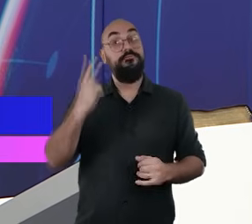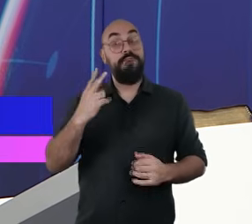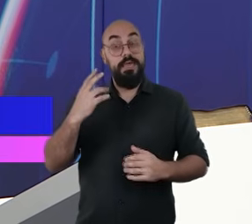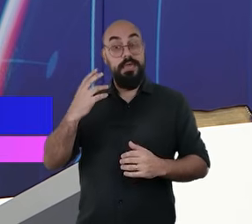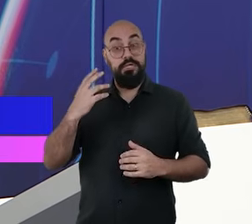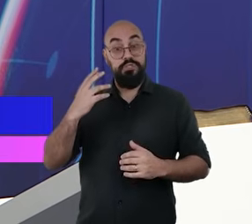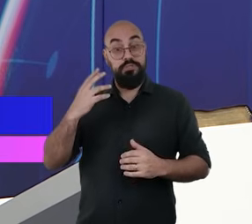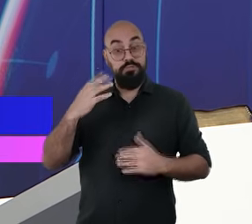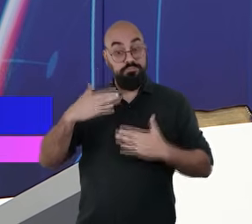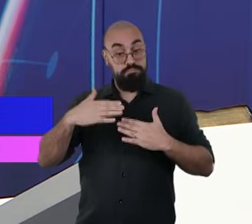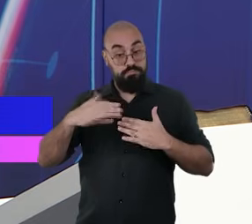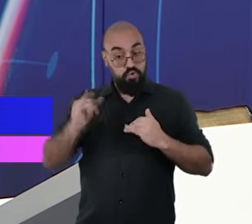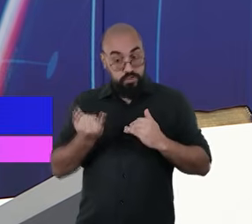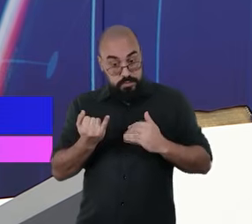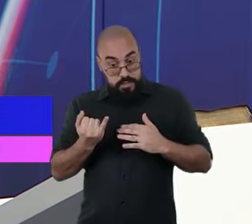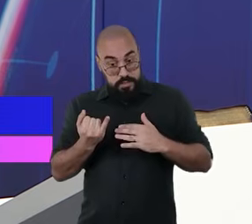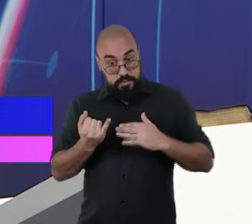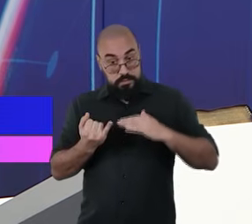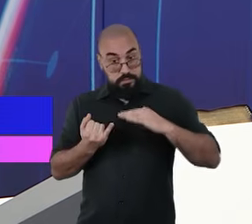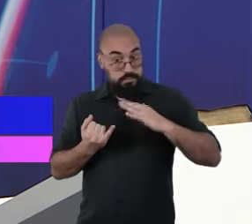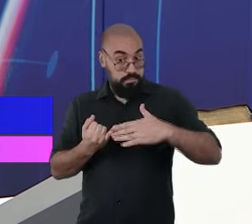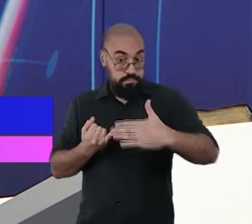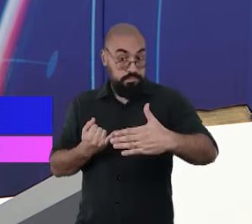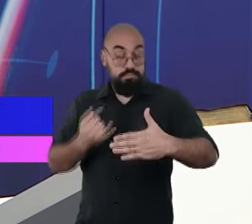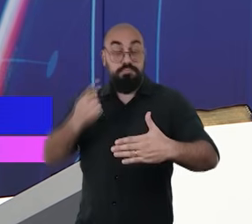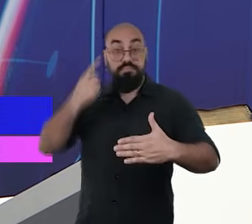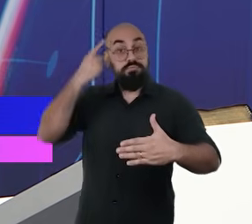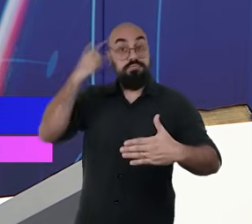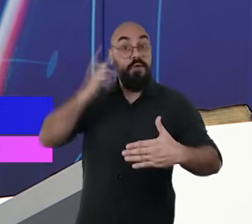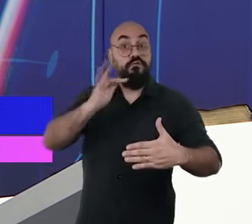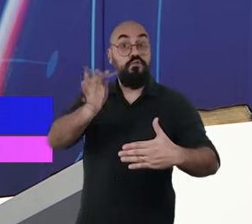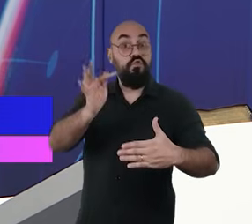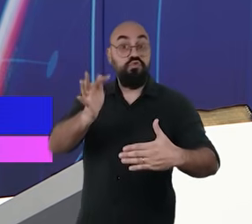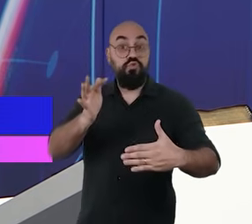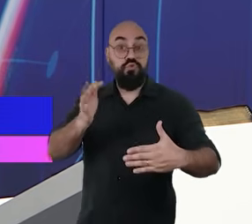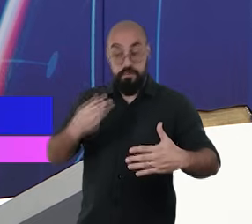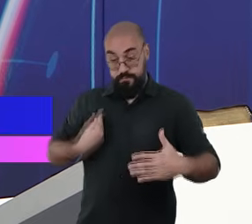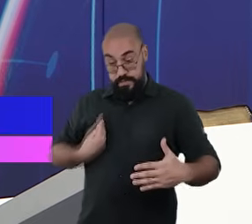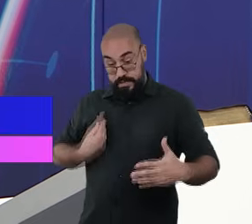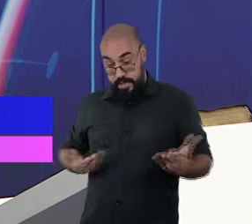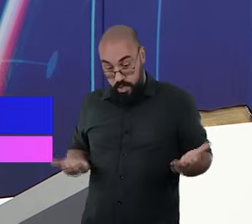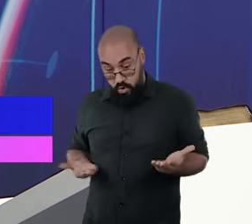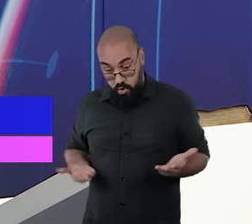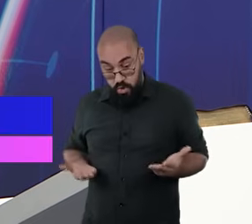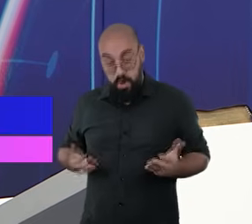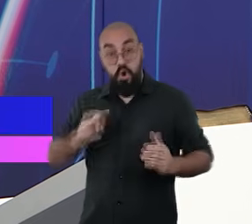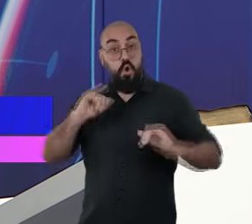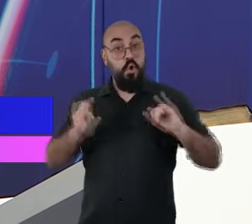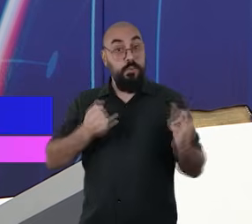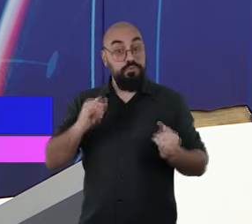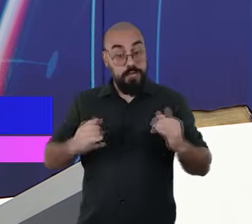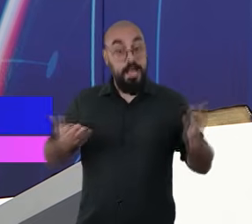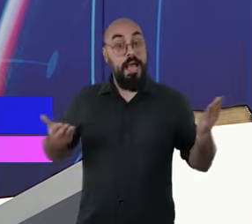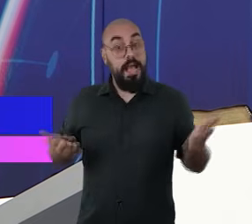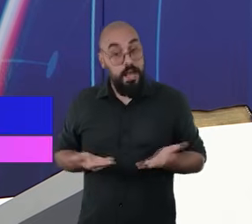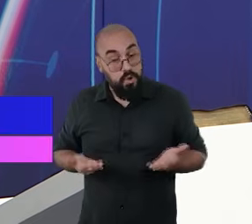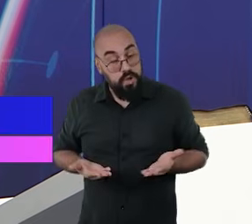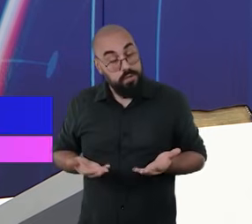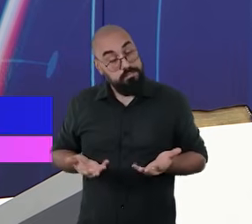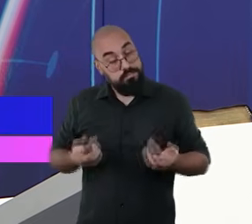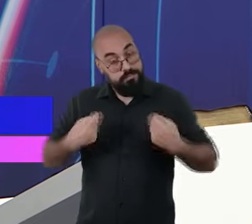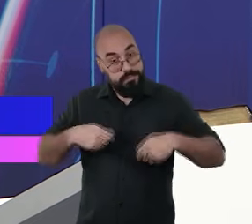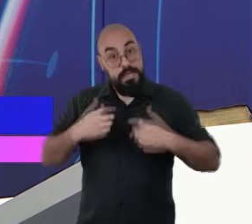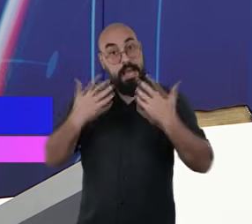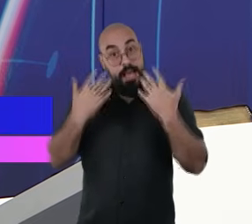porta e que talvez nunca mais vão se bater, porque a gente não sabe o futuro. Nós estamos vivos agora, temos oportunidade agora. Então,